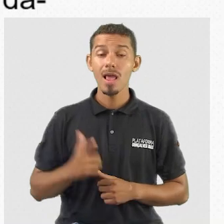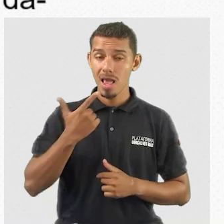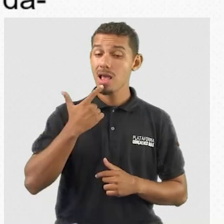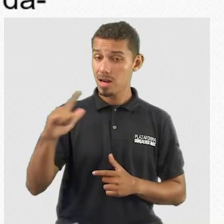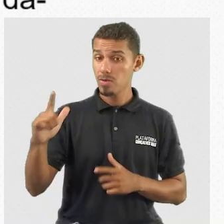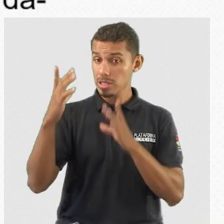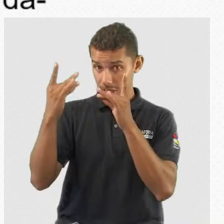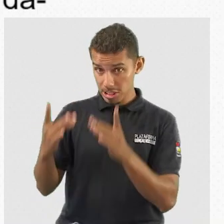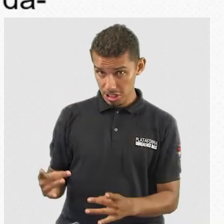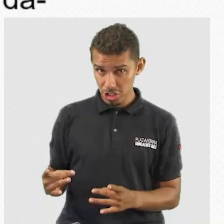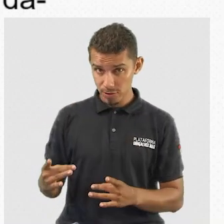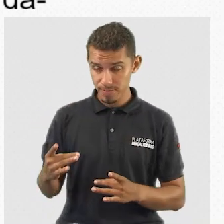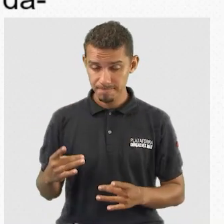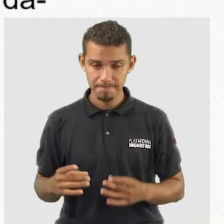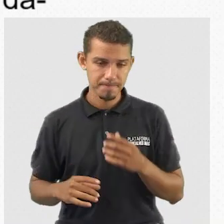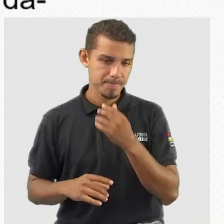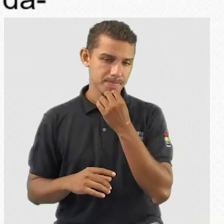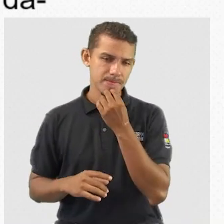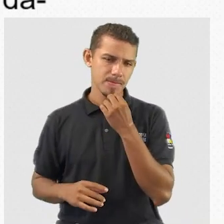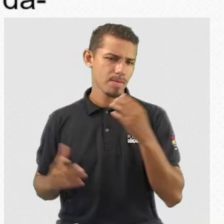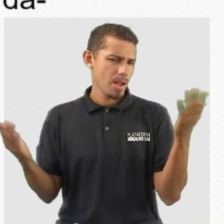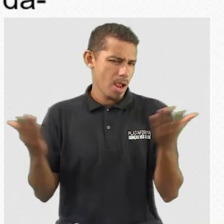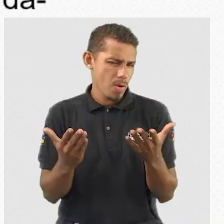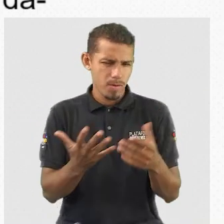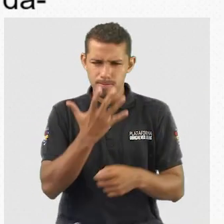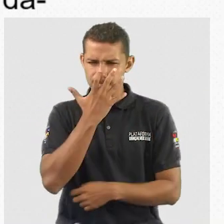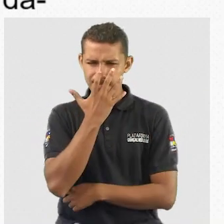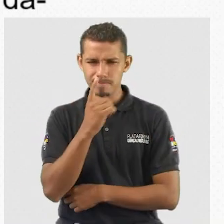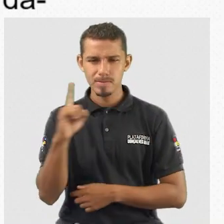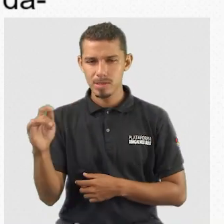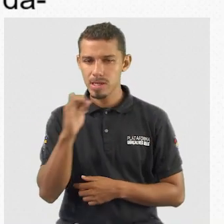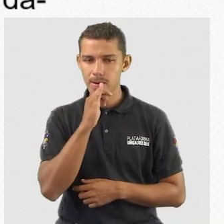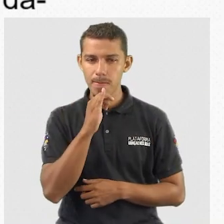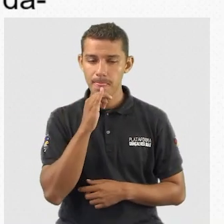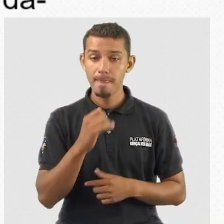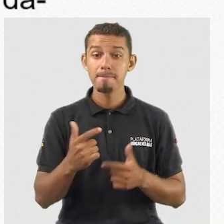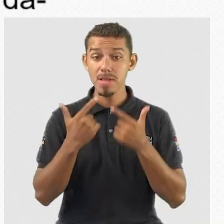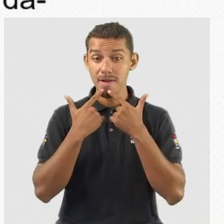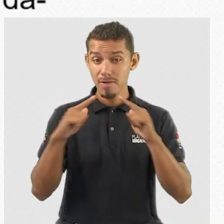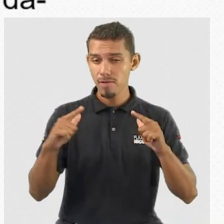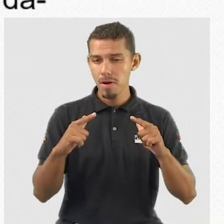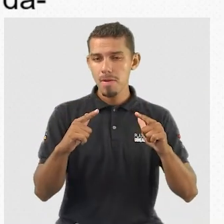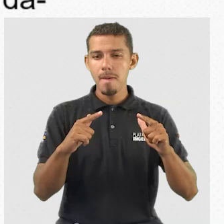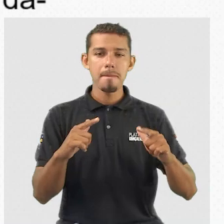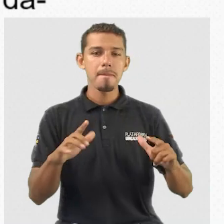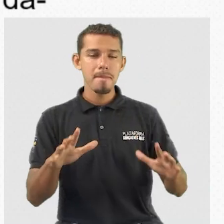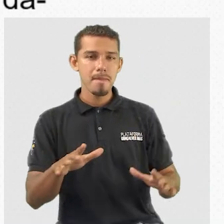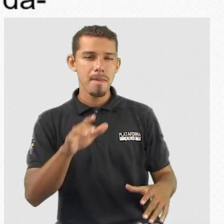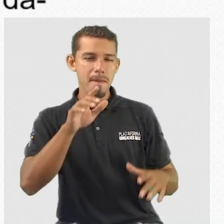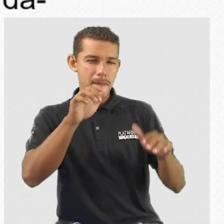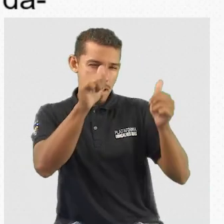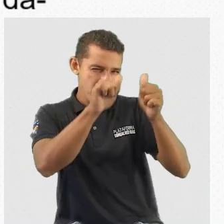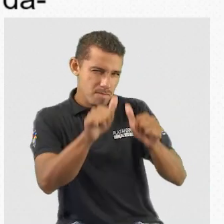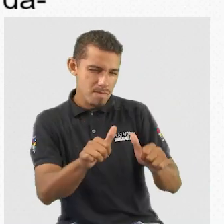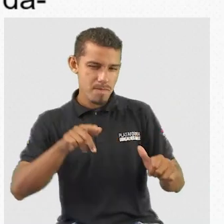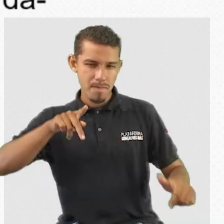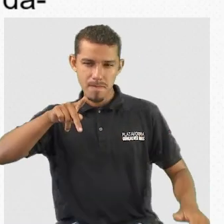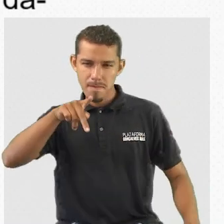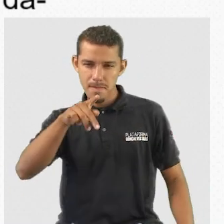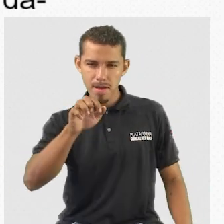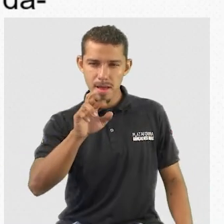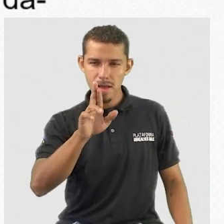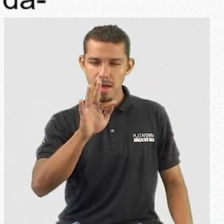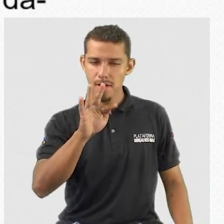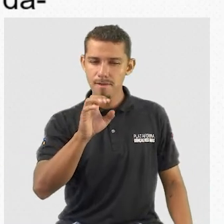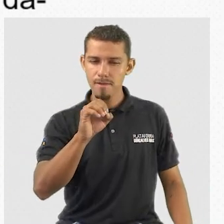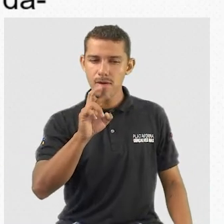linguagem descritiva, né? Agora, a gente vai notar aqui a linguagem performativa, que é o quê?